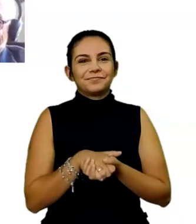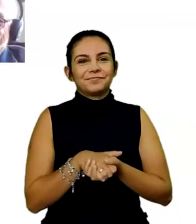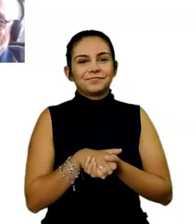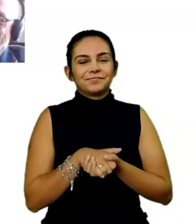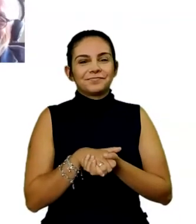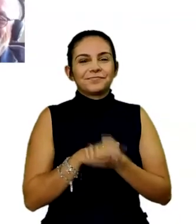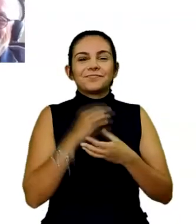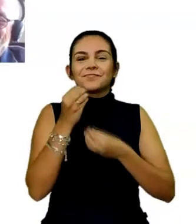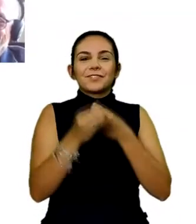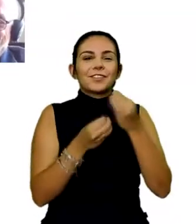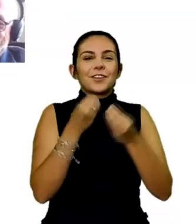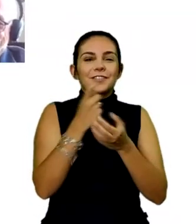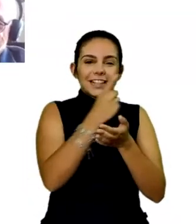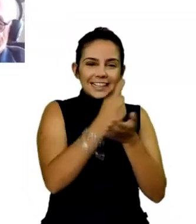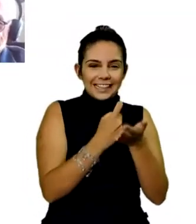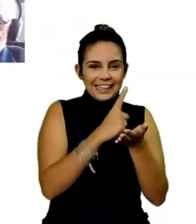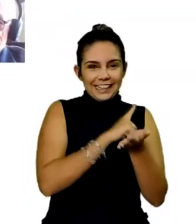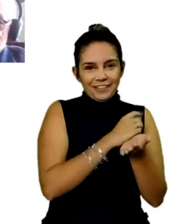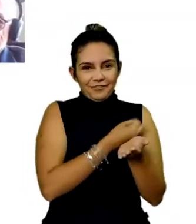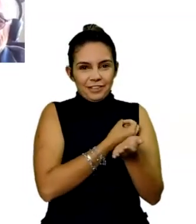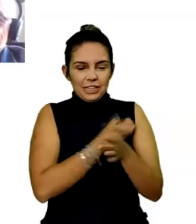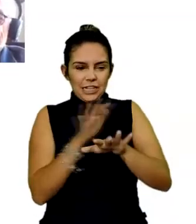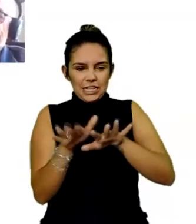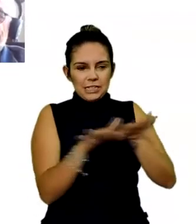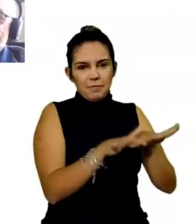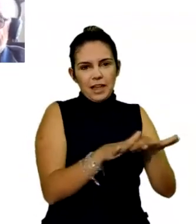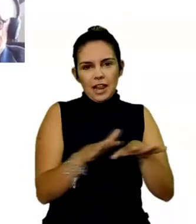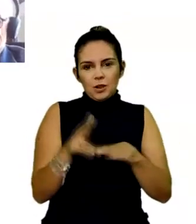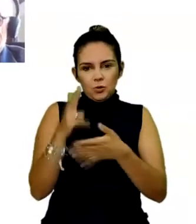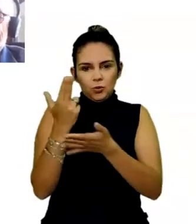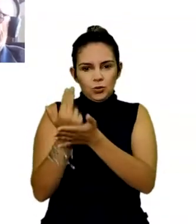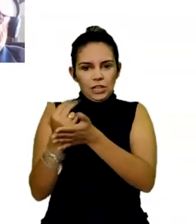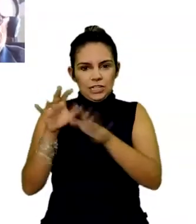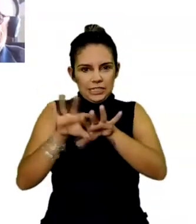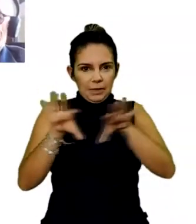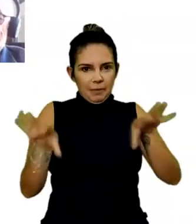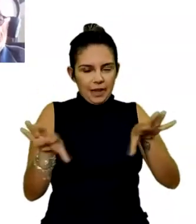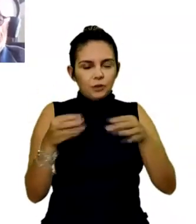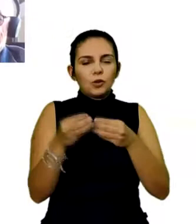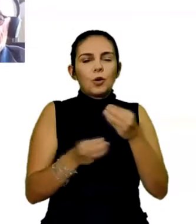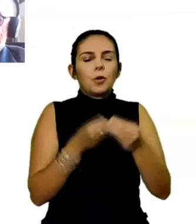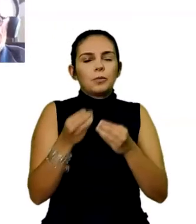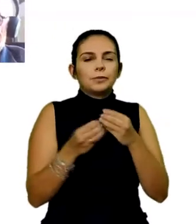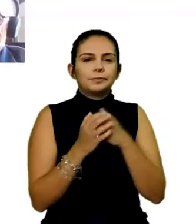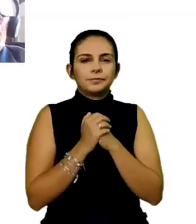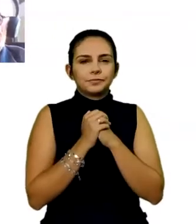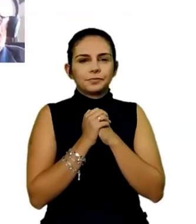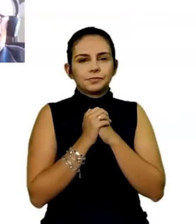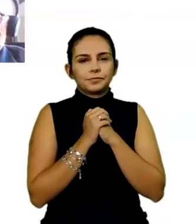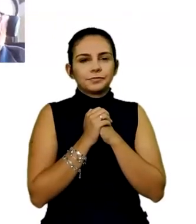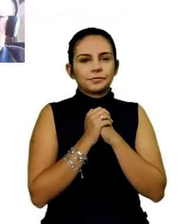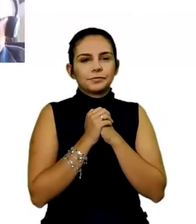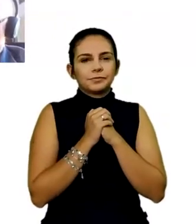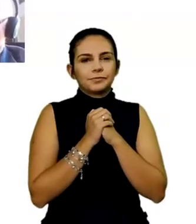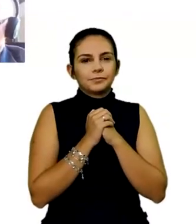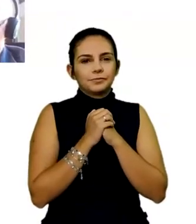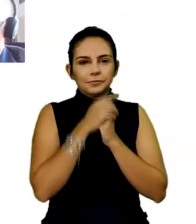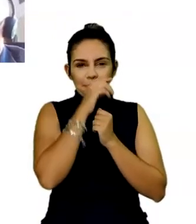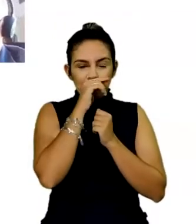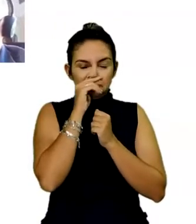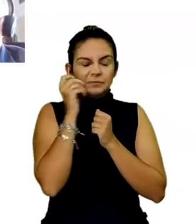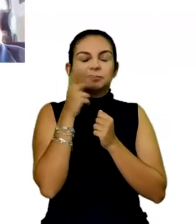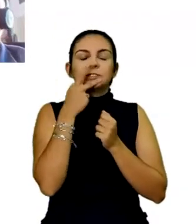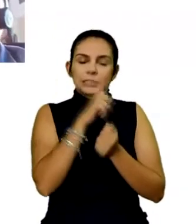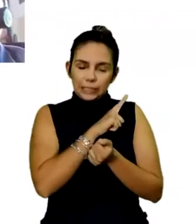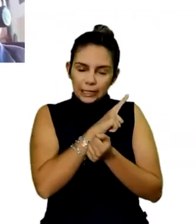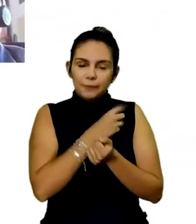E aí, como é que é? O texto tem vida própria, a ilustração tem vida própria? Como que forma essa união? Tem vida